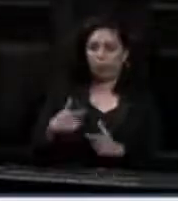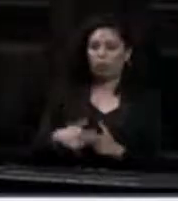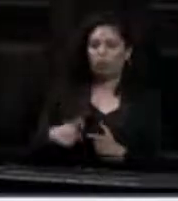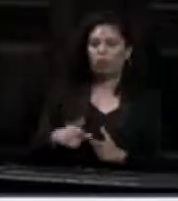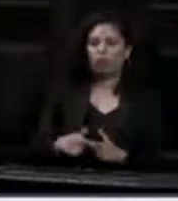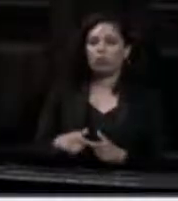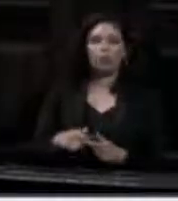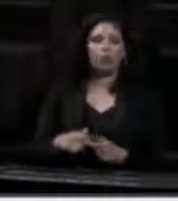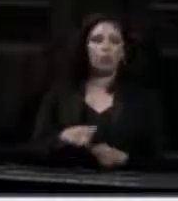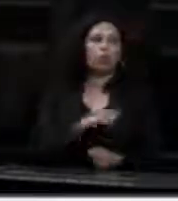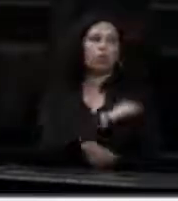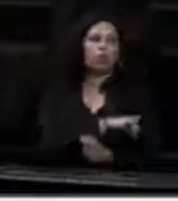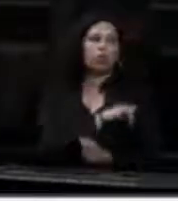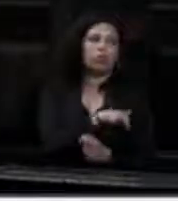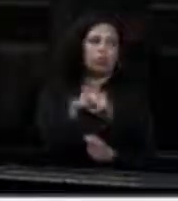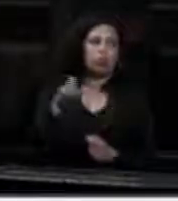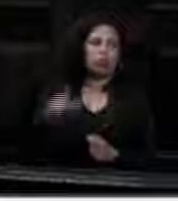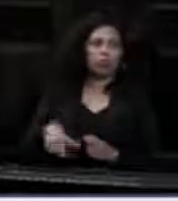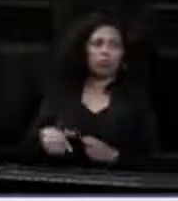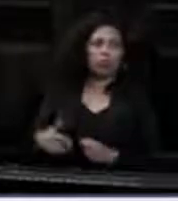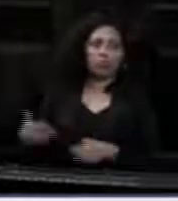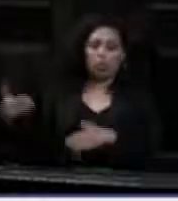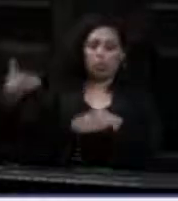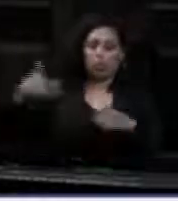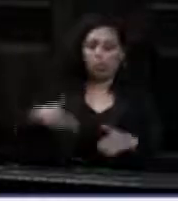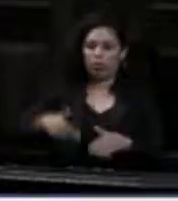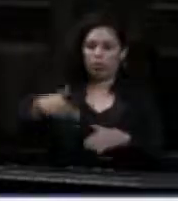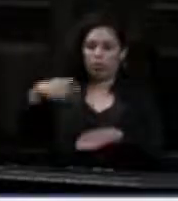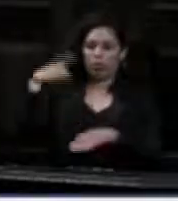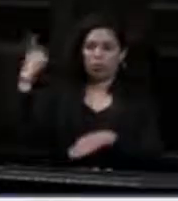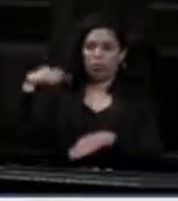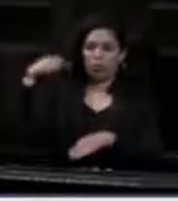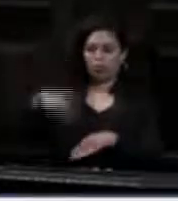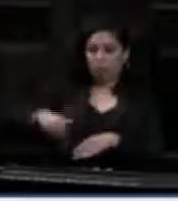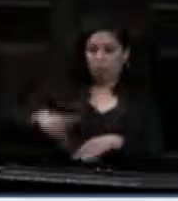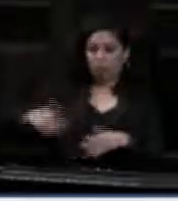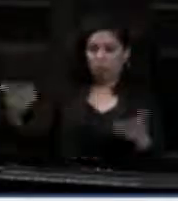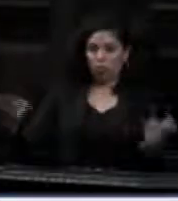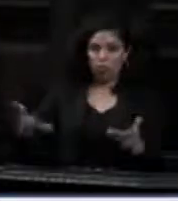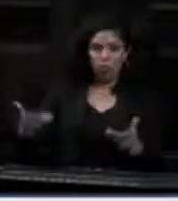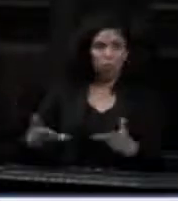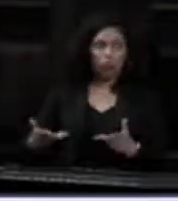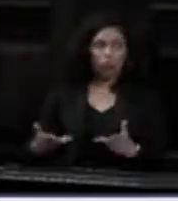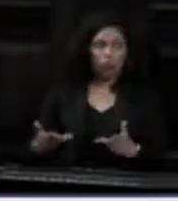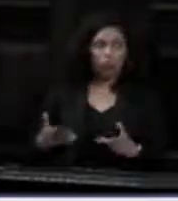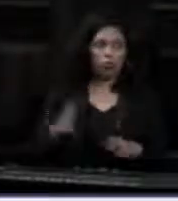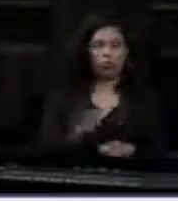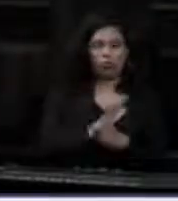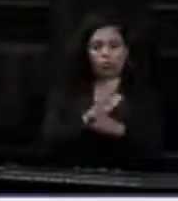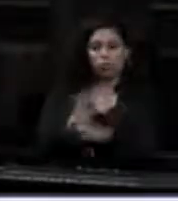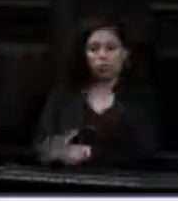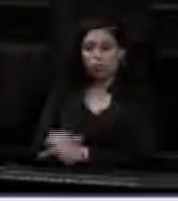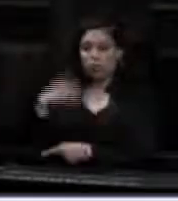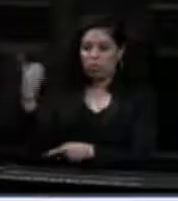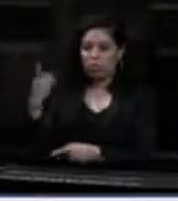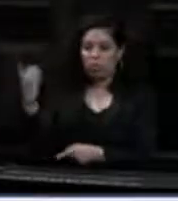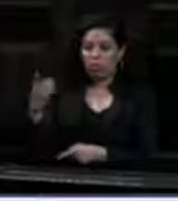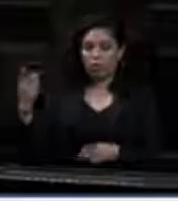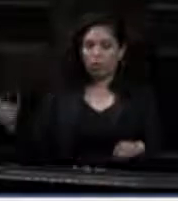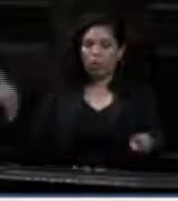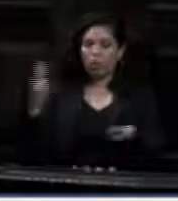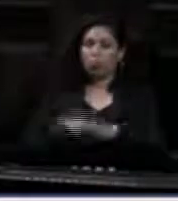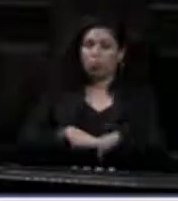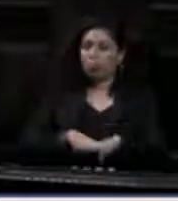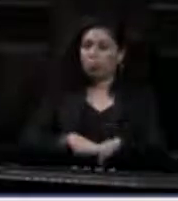os parlamentares vêm aqui e aprovam para que deputados que foram presos pela Justiça possam